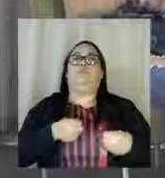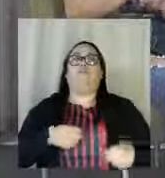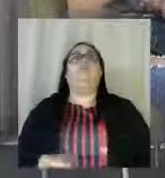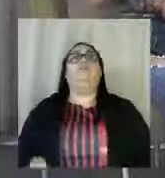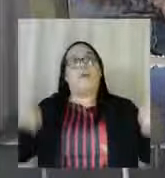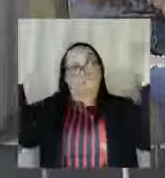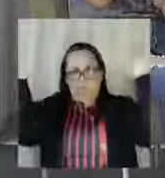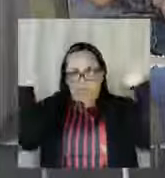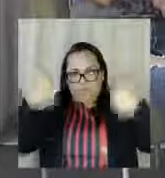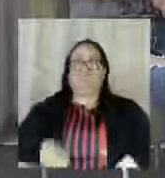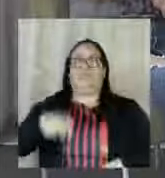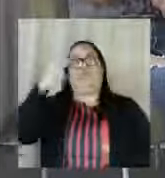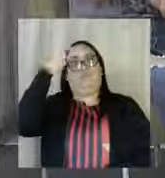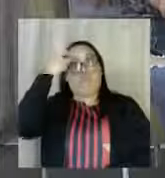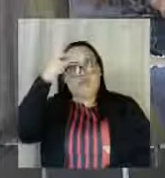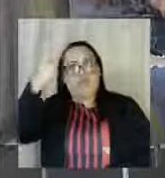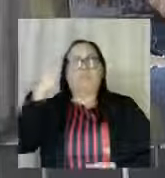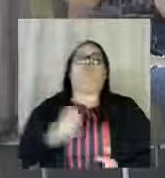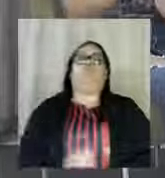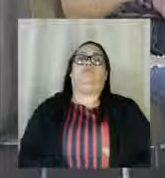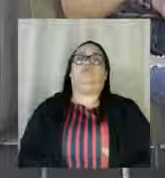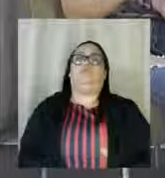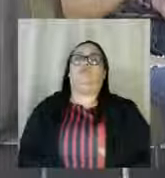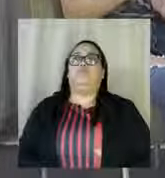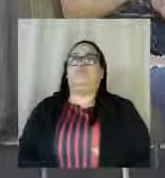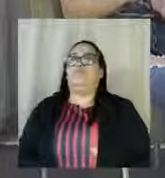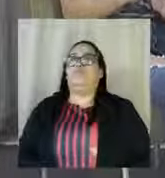capacidade, inteligência?